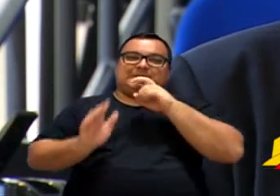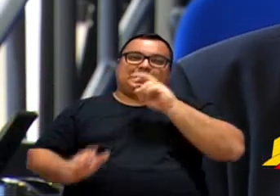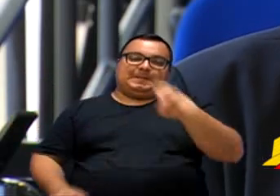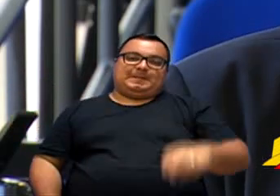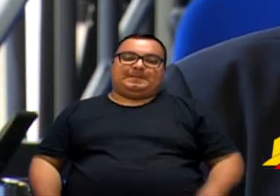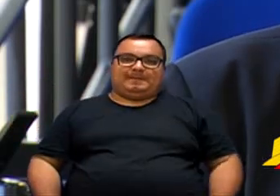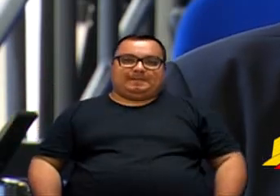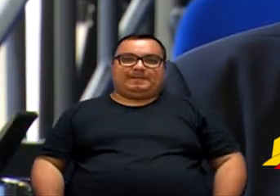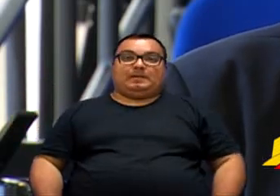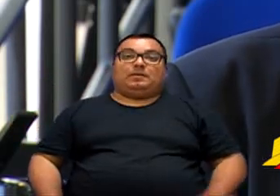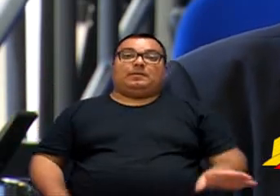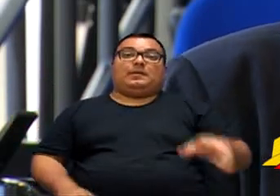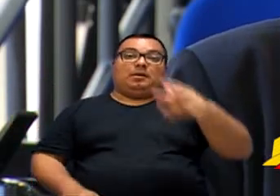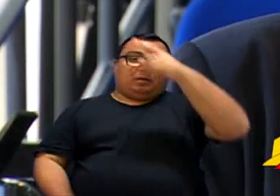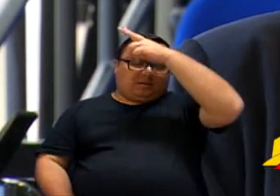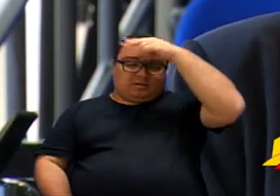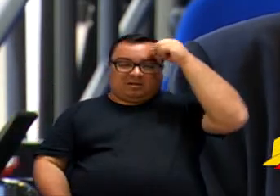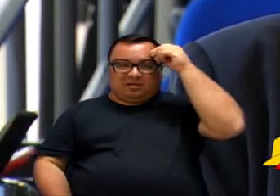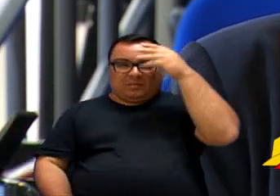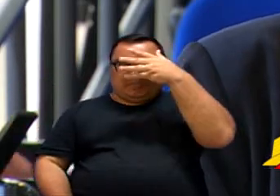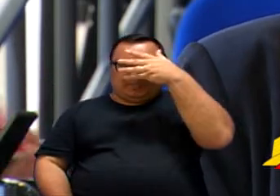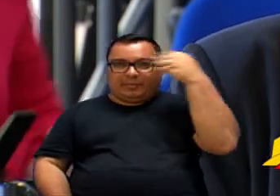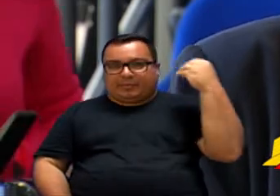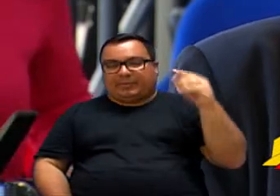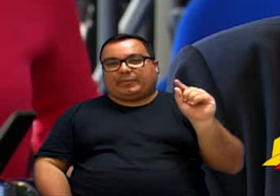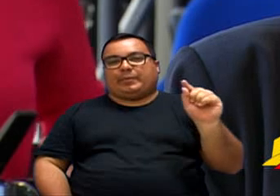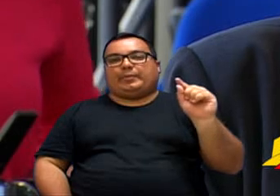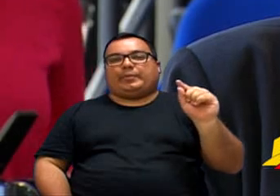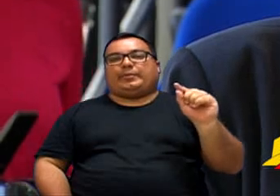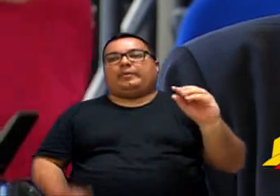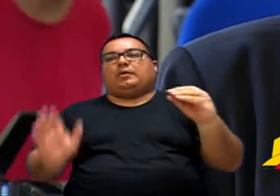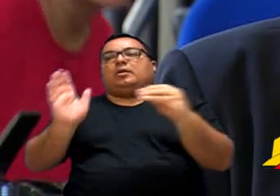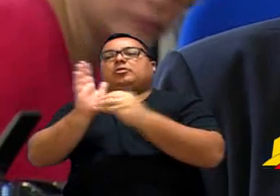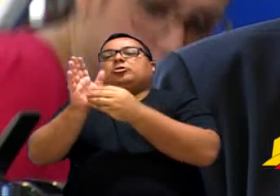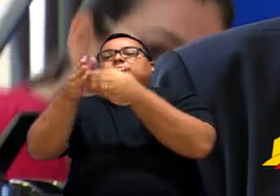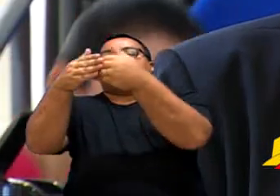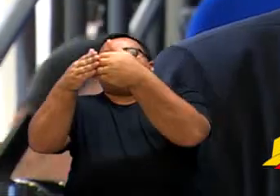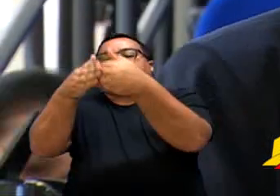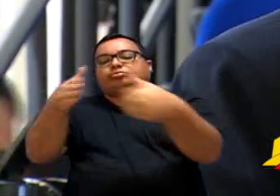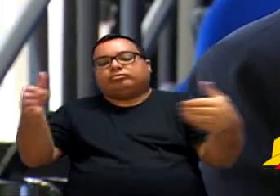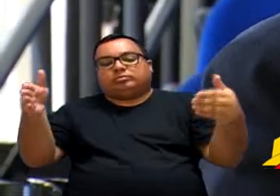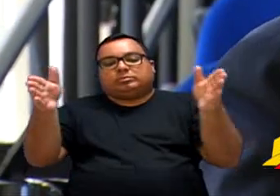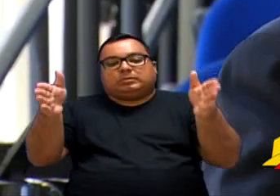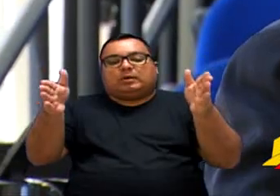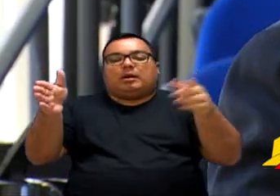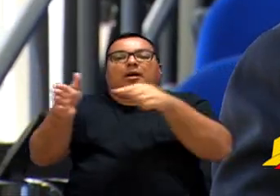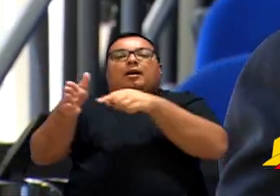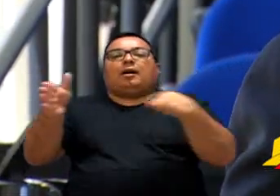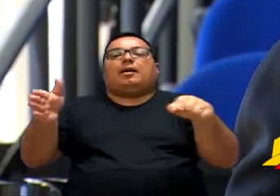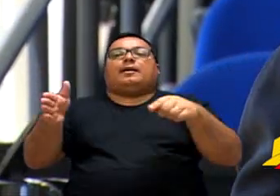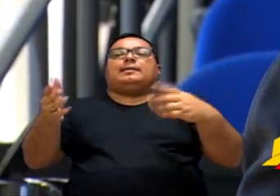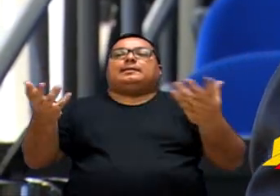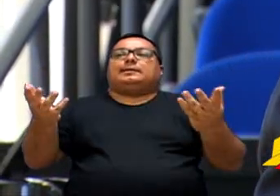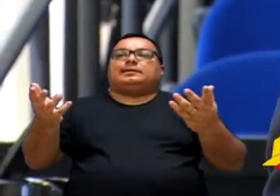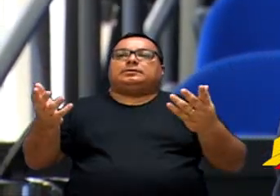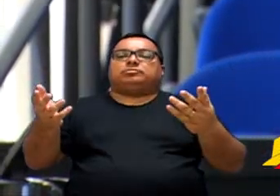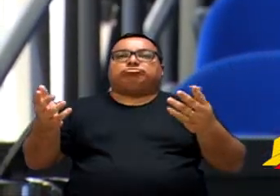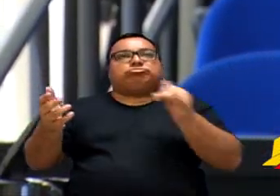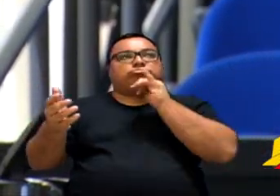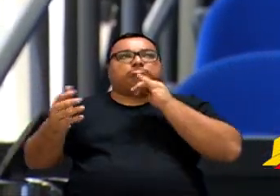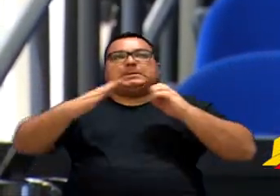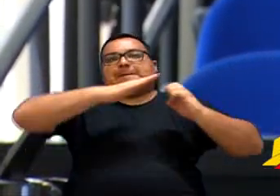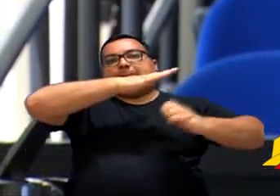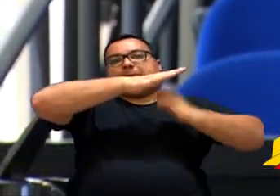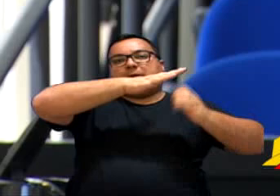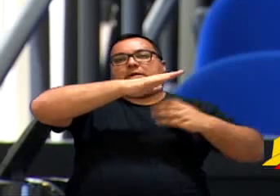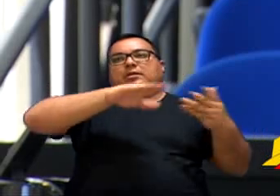prefeito esqueceu de colocar aí um período, porque nós temos empresas que vêm para Sorocaba,